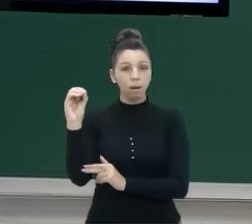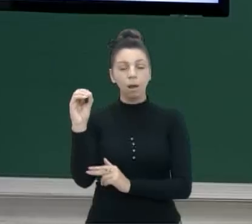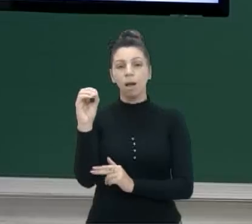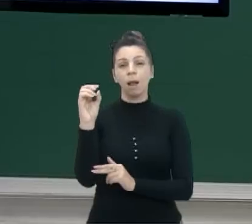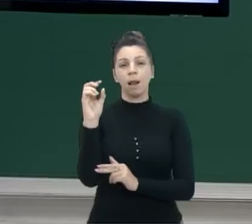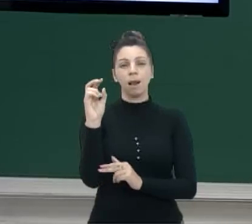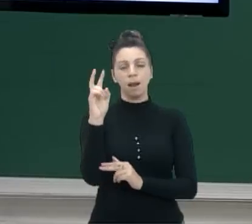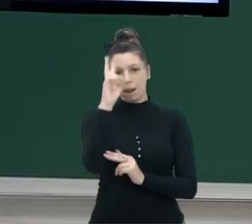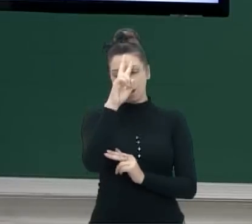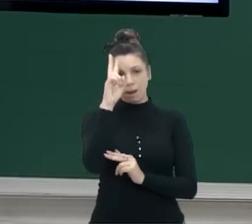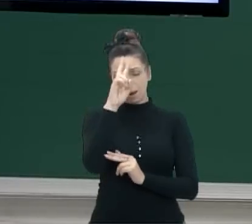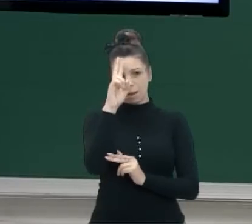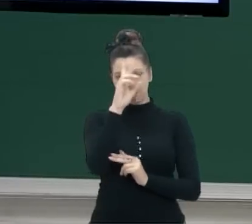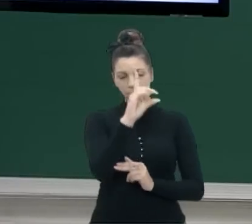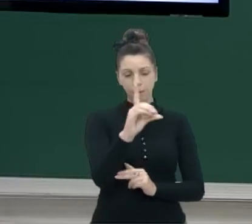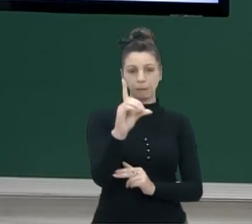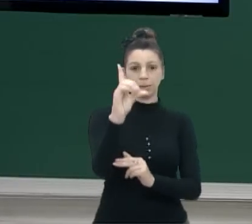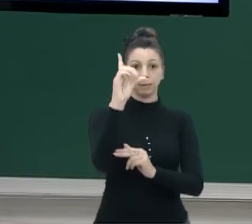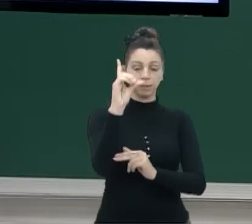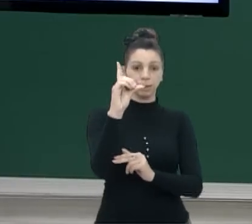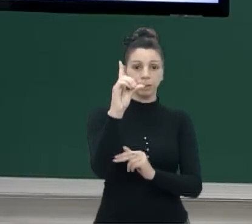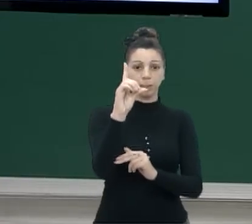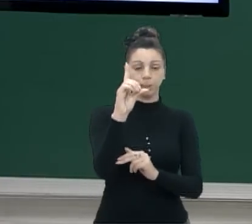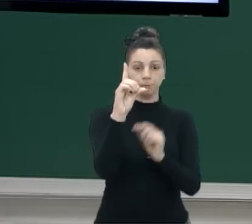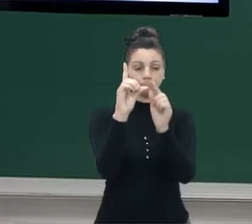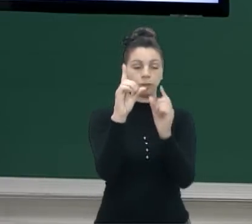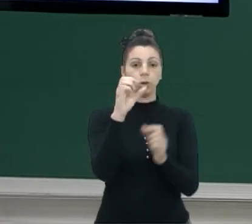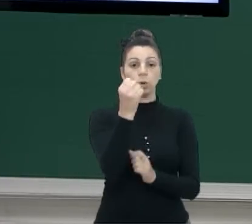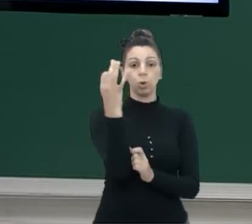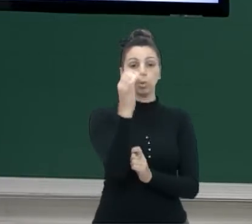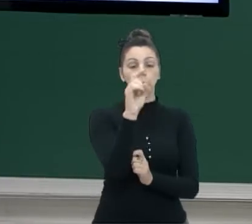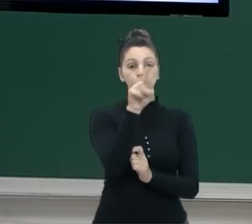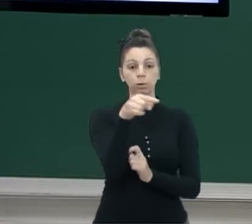ordem depois da vírgula, décimos,